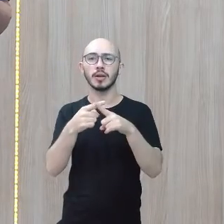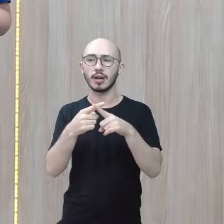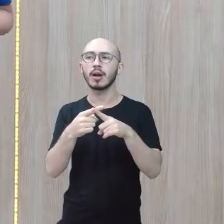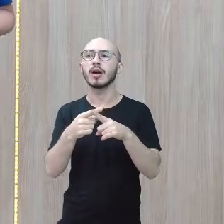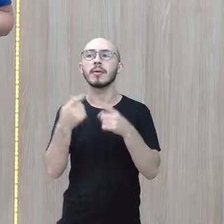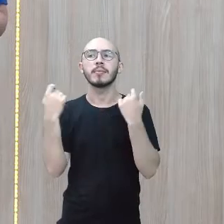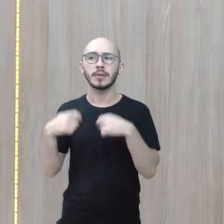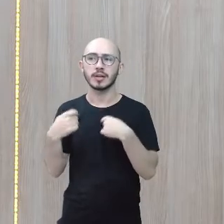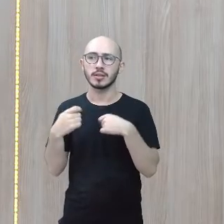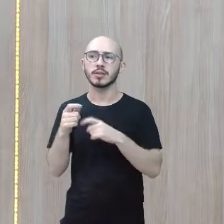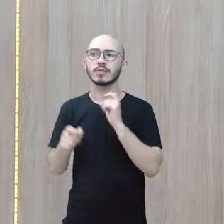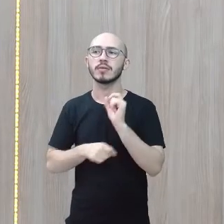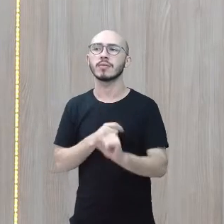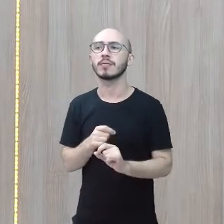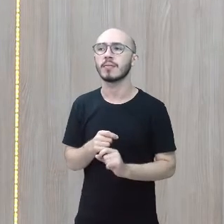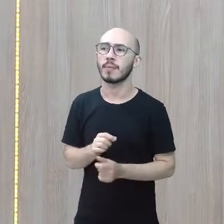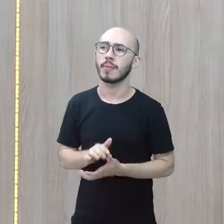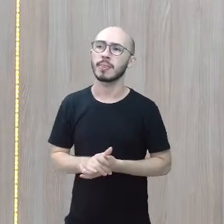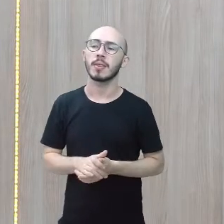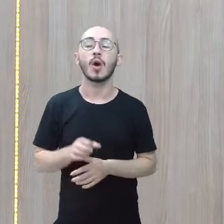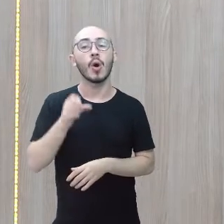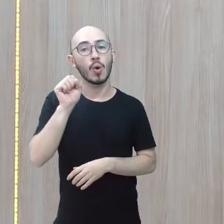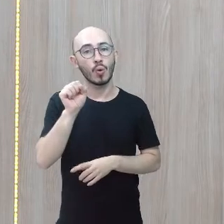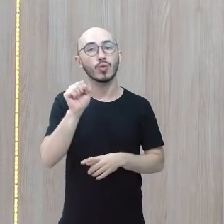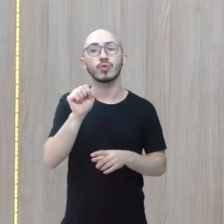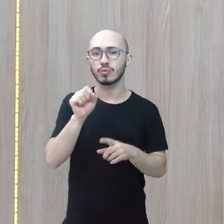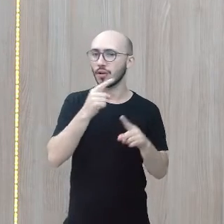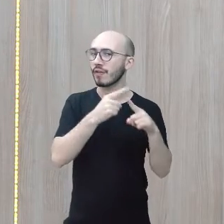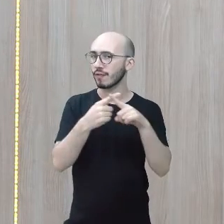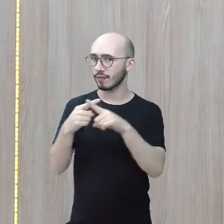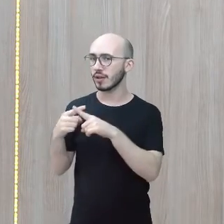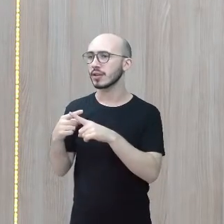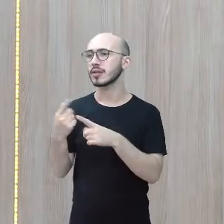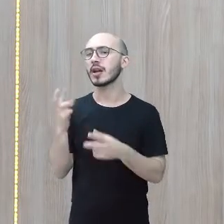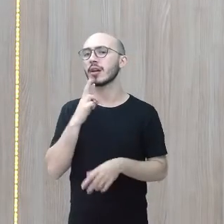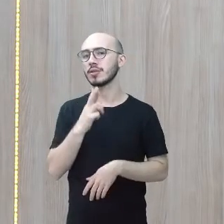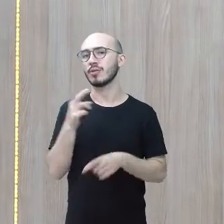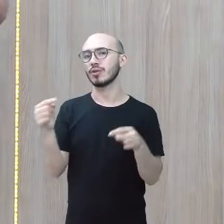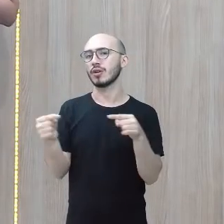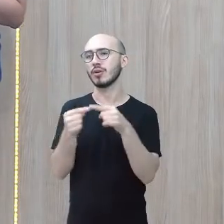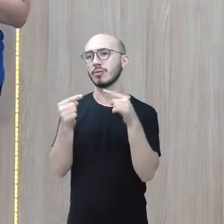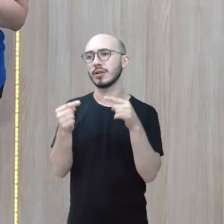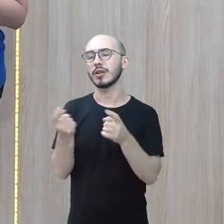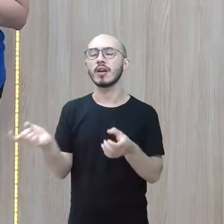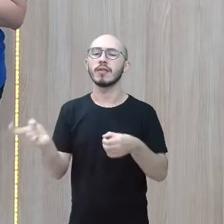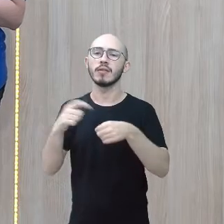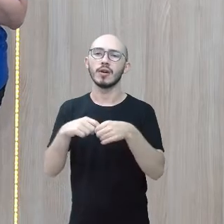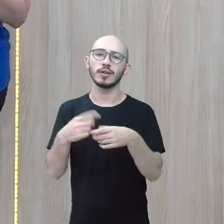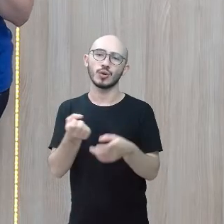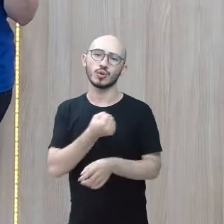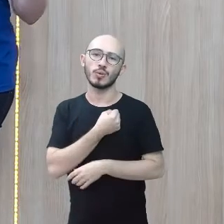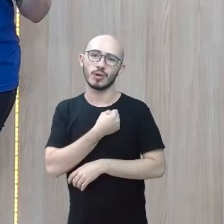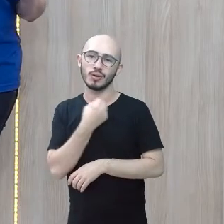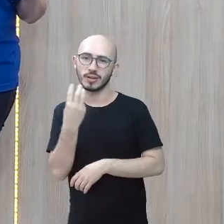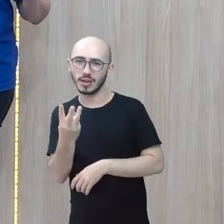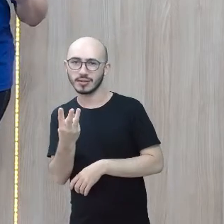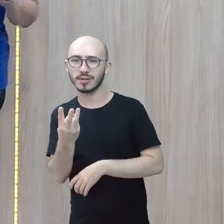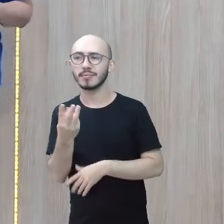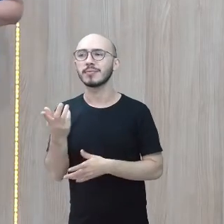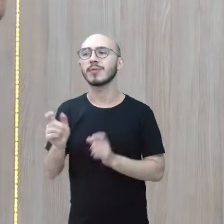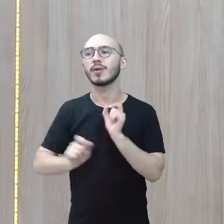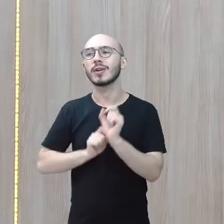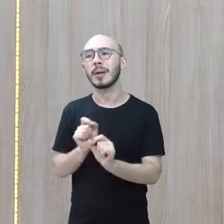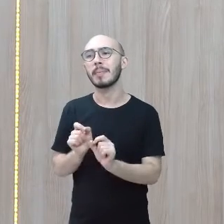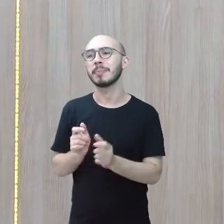ele mesmo 8 vezes para que a resposta seja essa? E aí a gente volta para o 3. Então, olha que parece um ciclo,